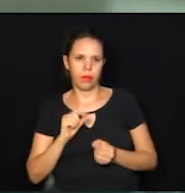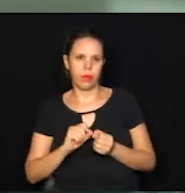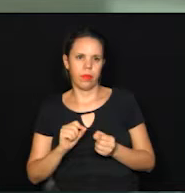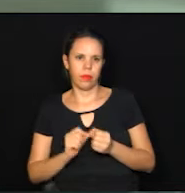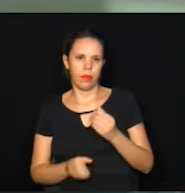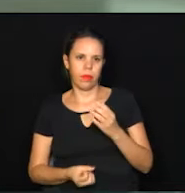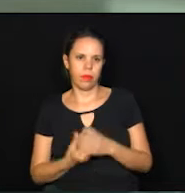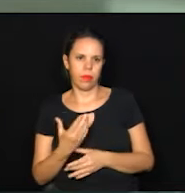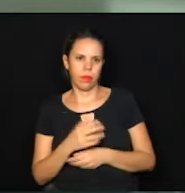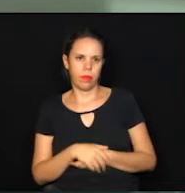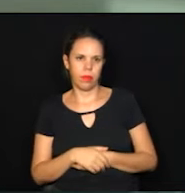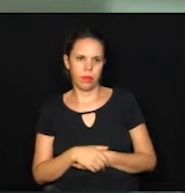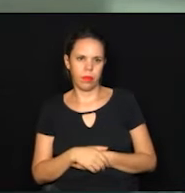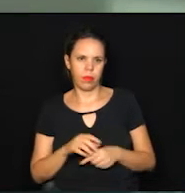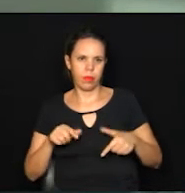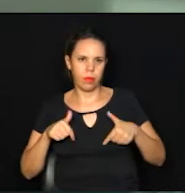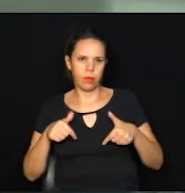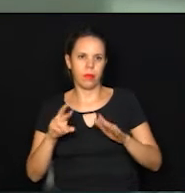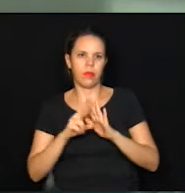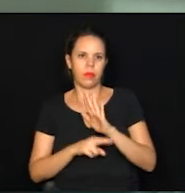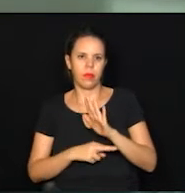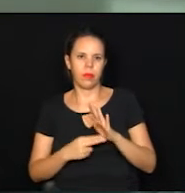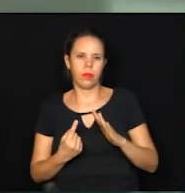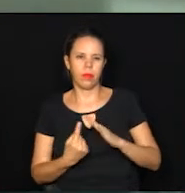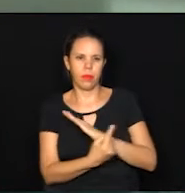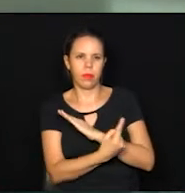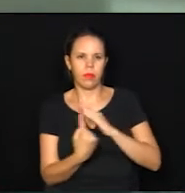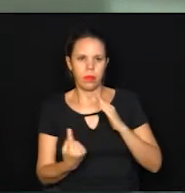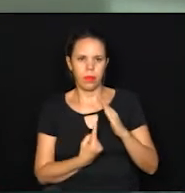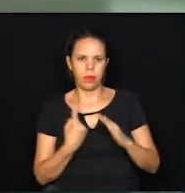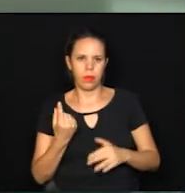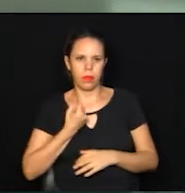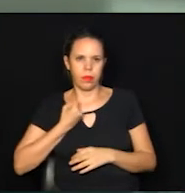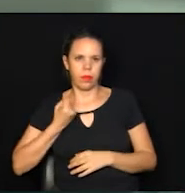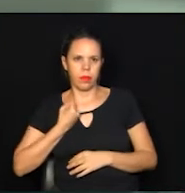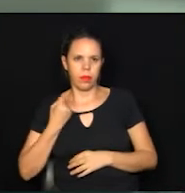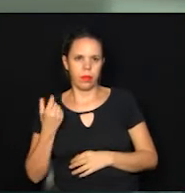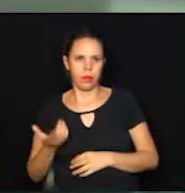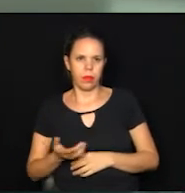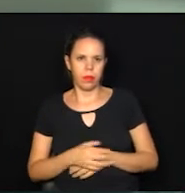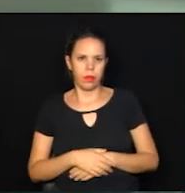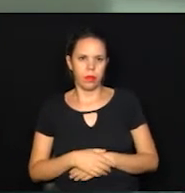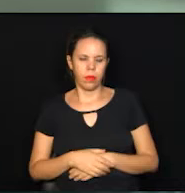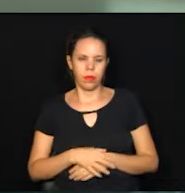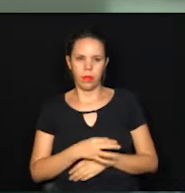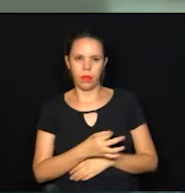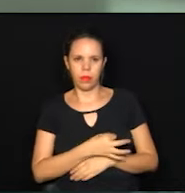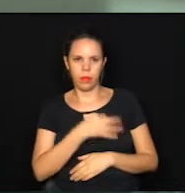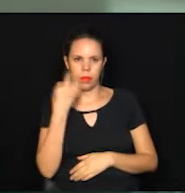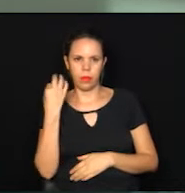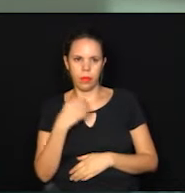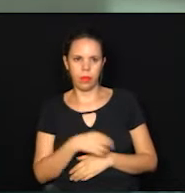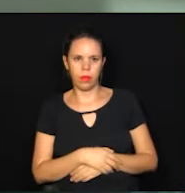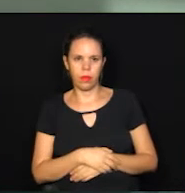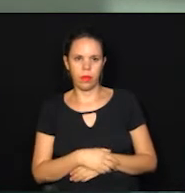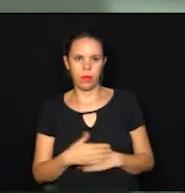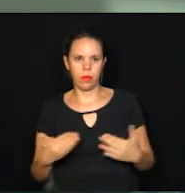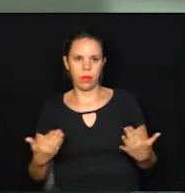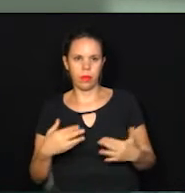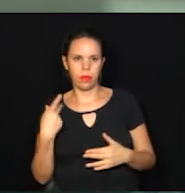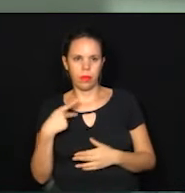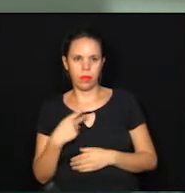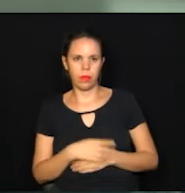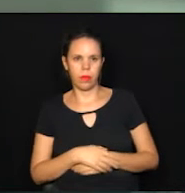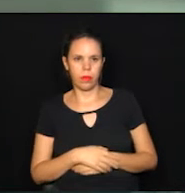feito umas medidas de isolamento e os números eram ótimos. Hoje o